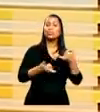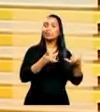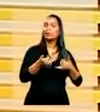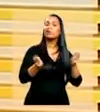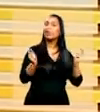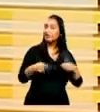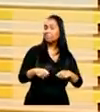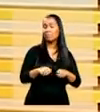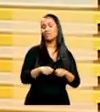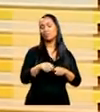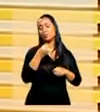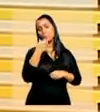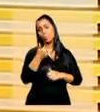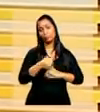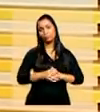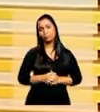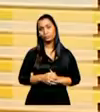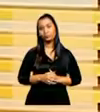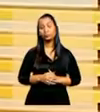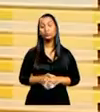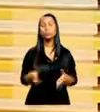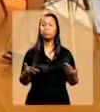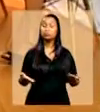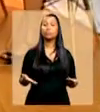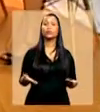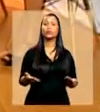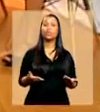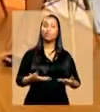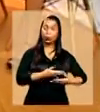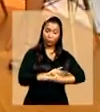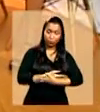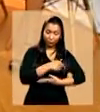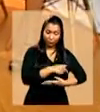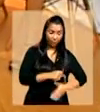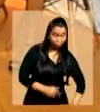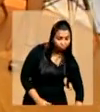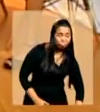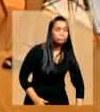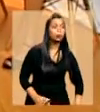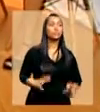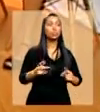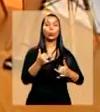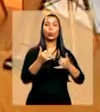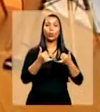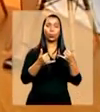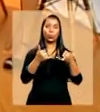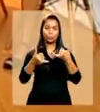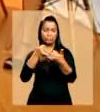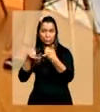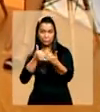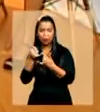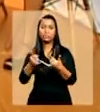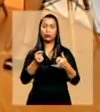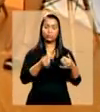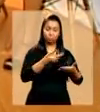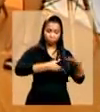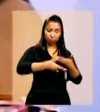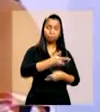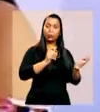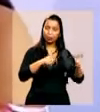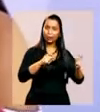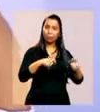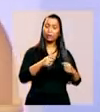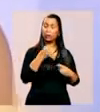de brincadeiras são interessantes? Bom, com os pequenos, todas as interações que você